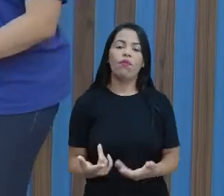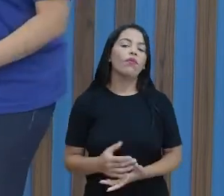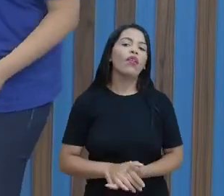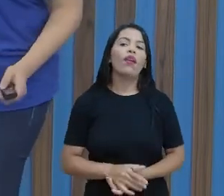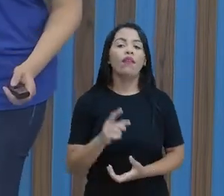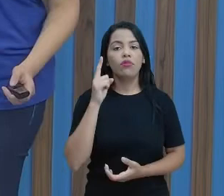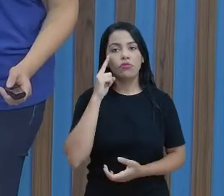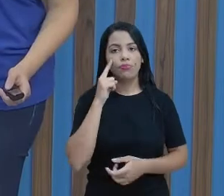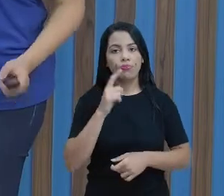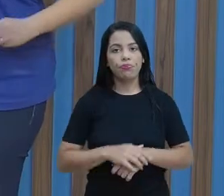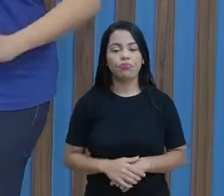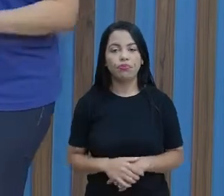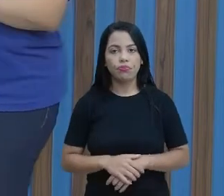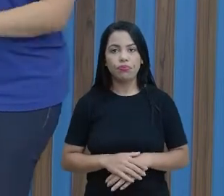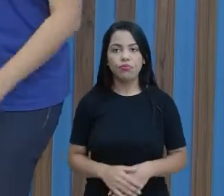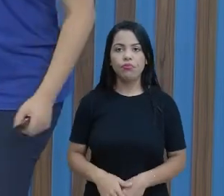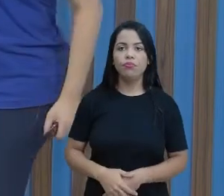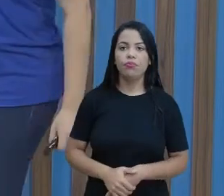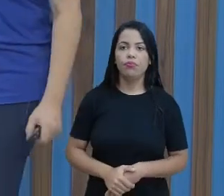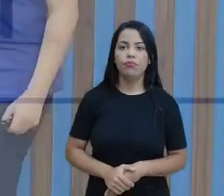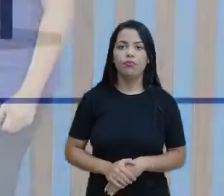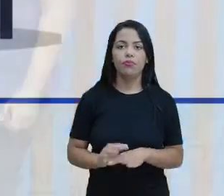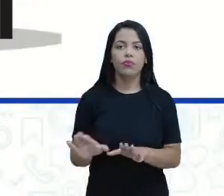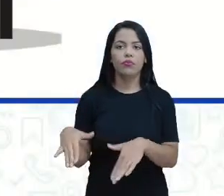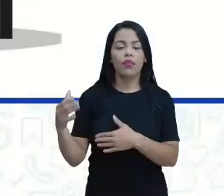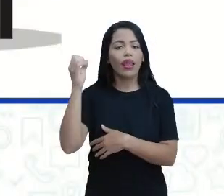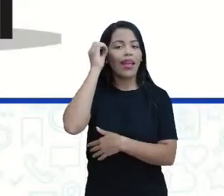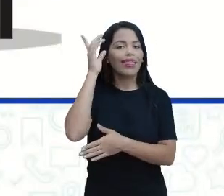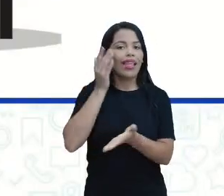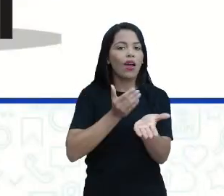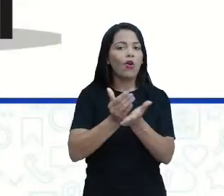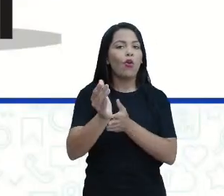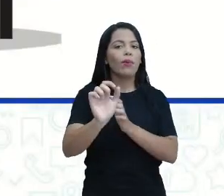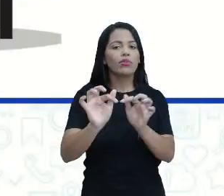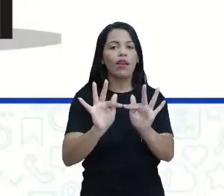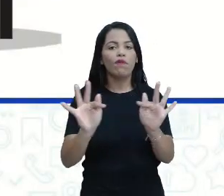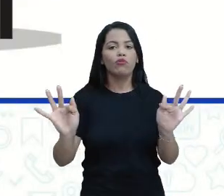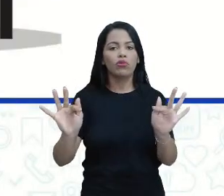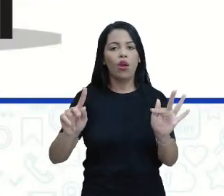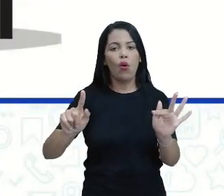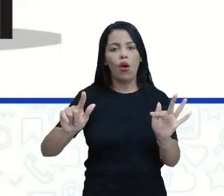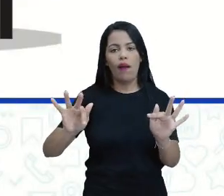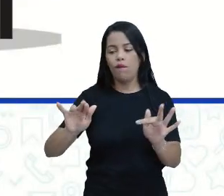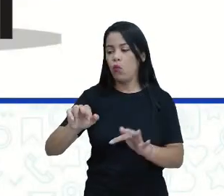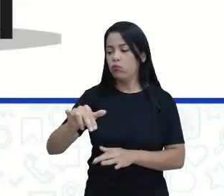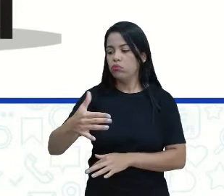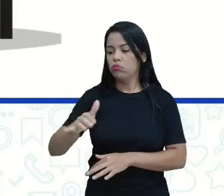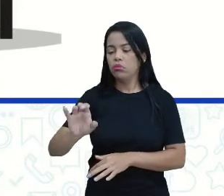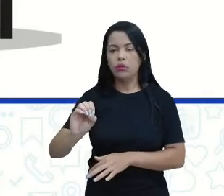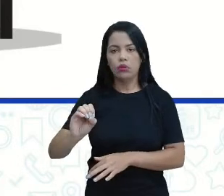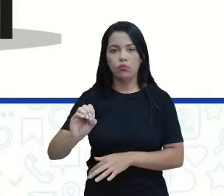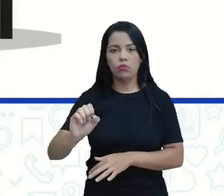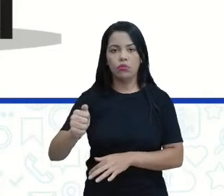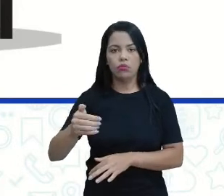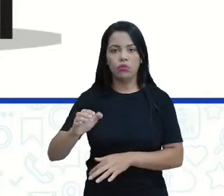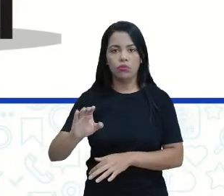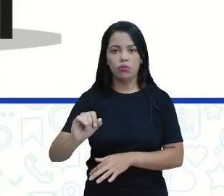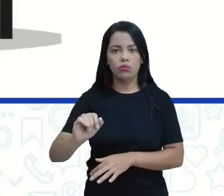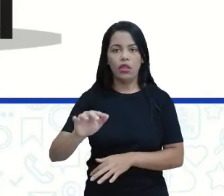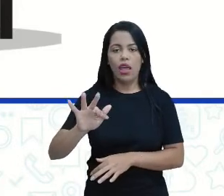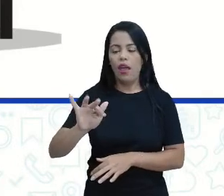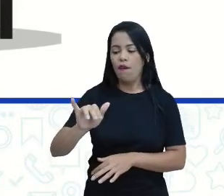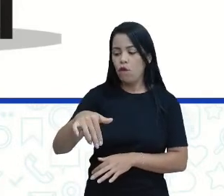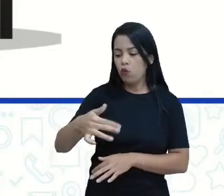voltando aqui um pouquinho. Sim, a ideia inicial de função, trazendo para a gente, como que essa função ela